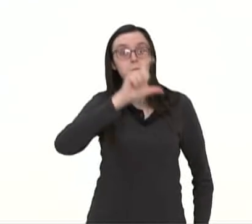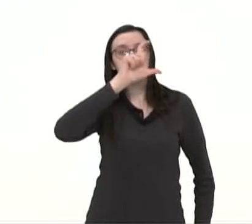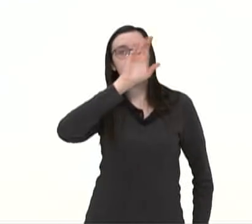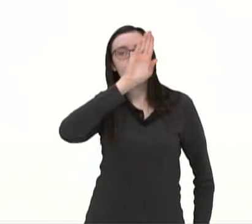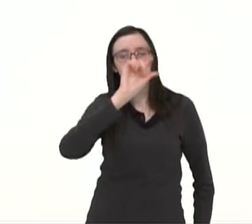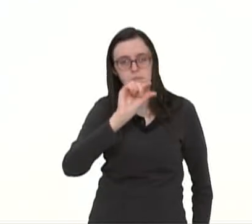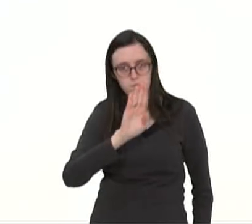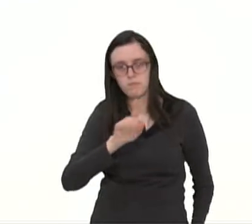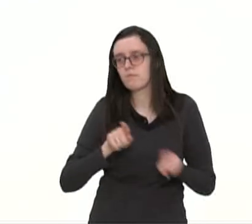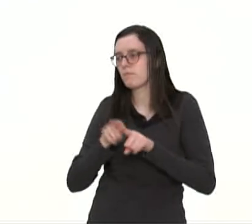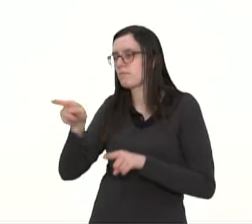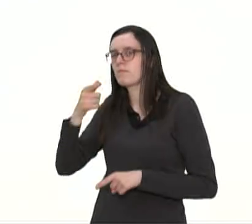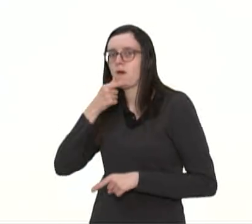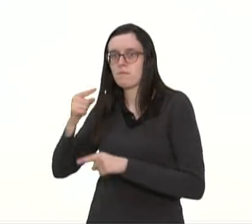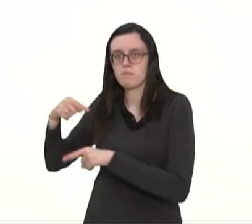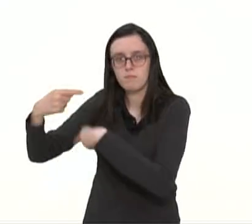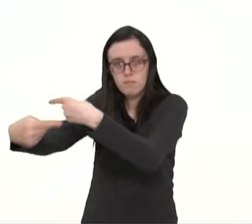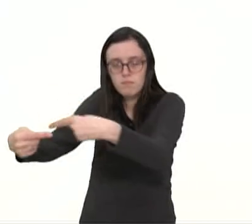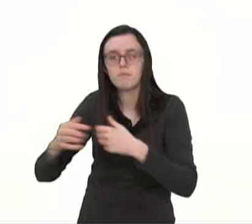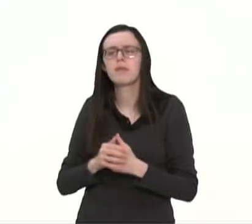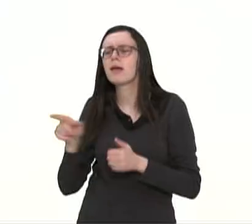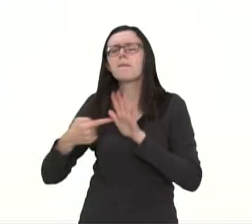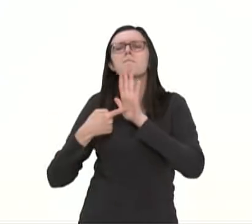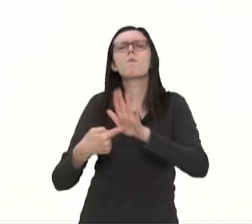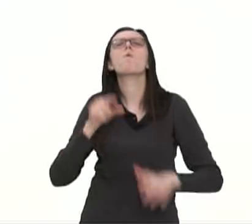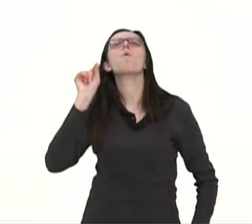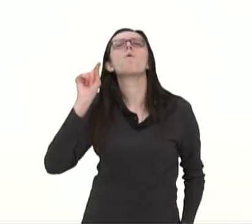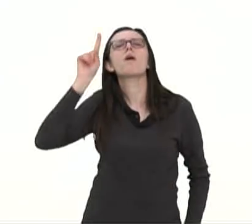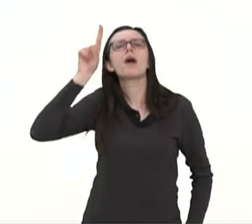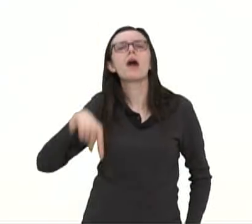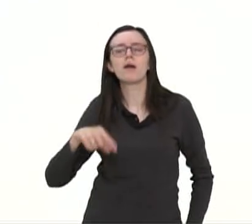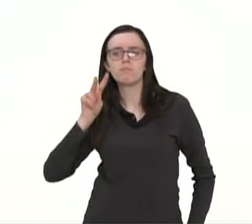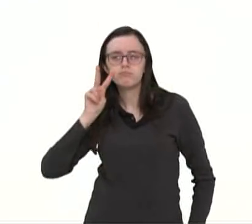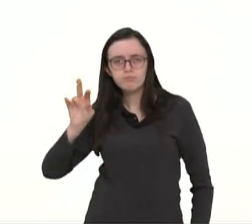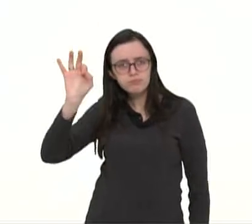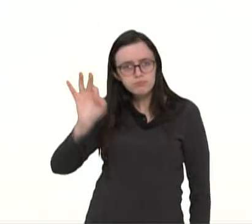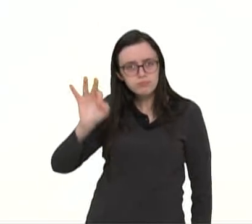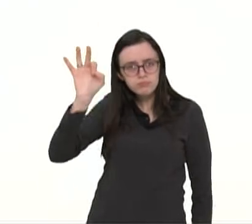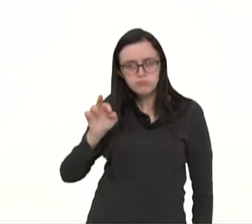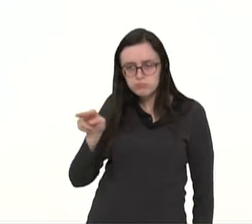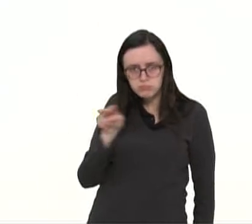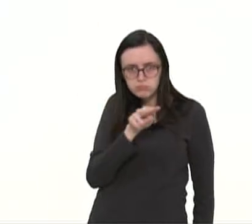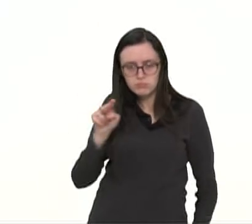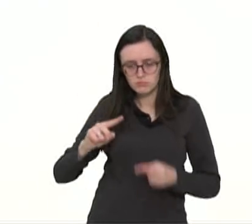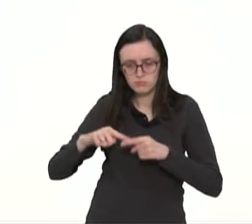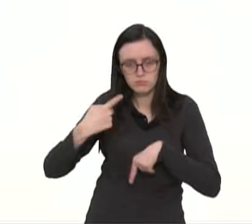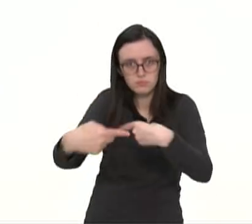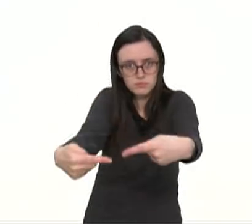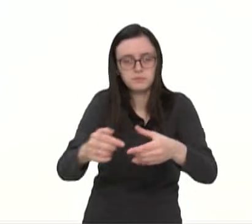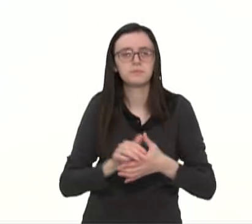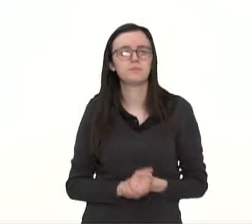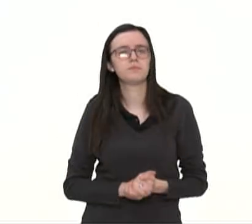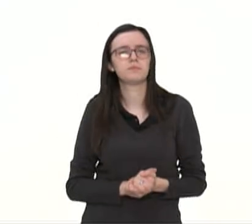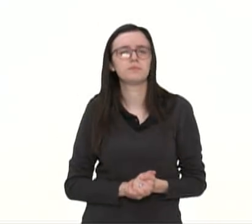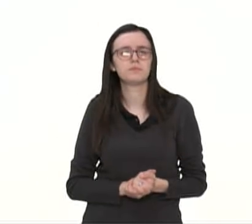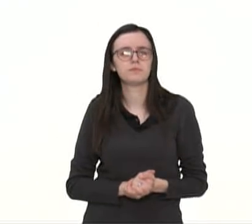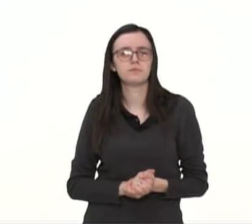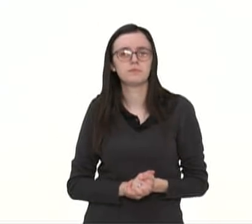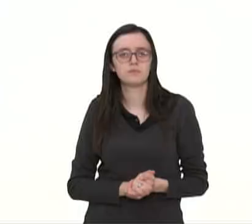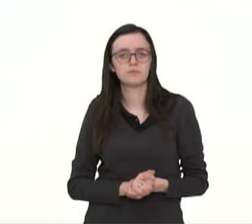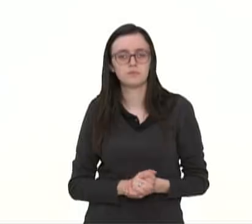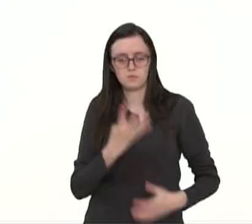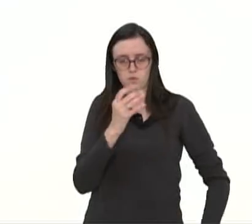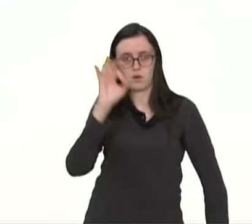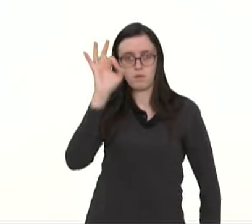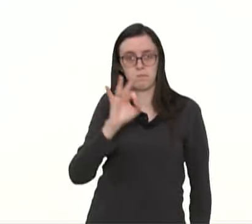com um macho duplo recessivo, revelou a seguinte proporção genotípica entre os descendentes. 40%